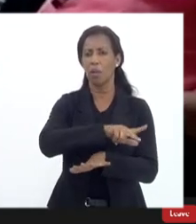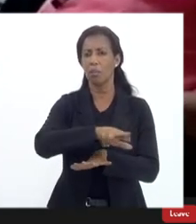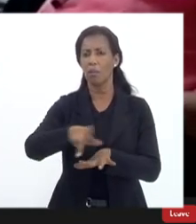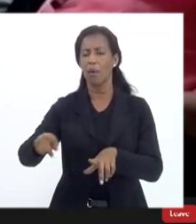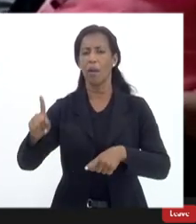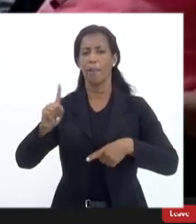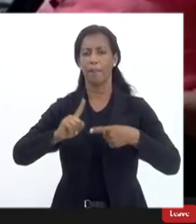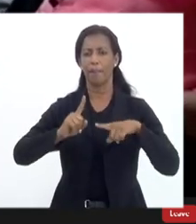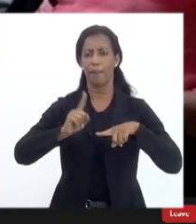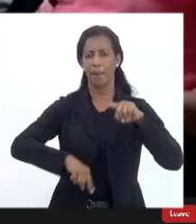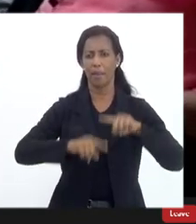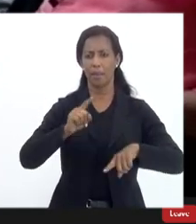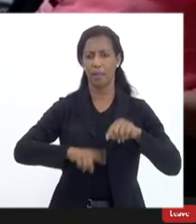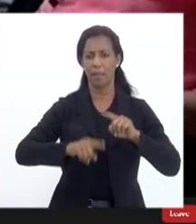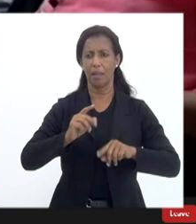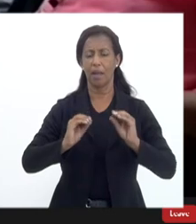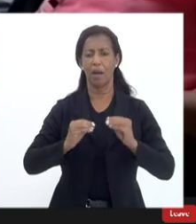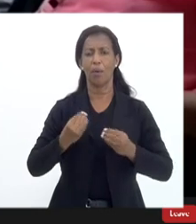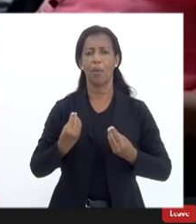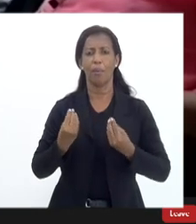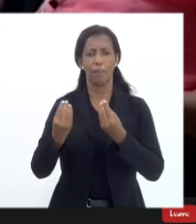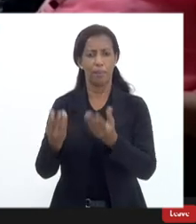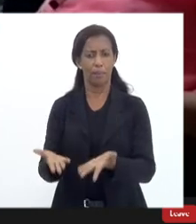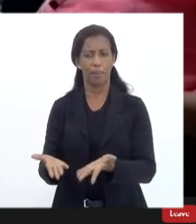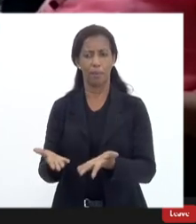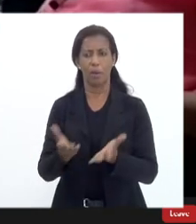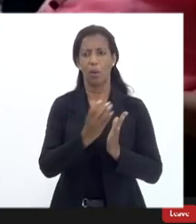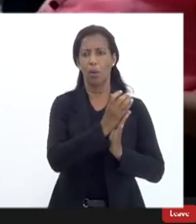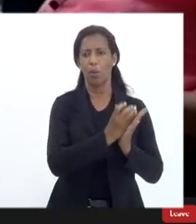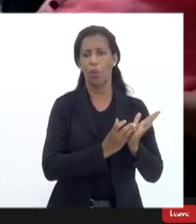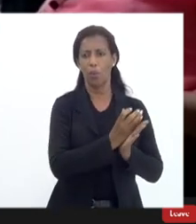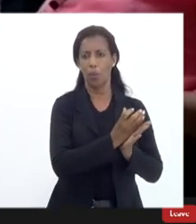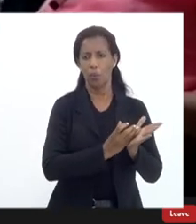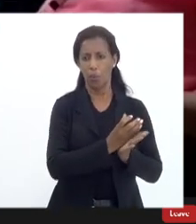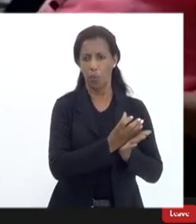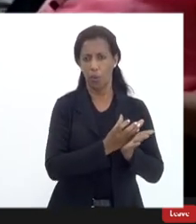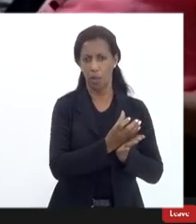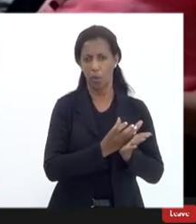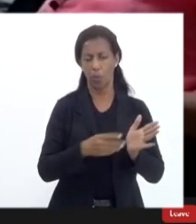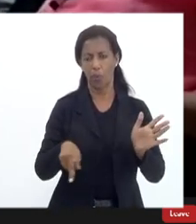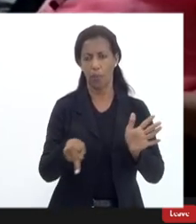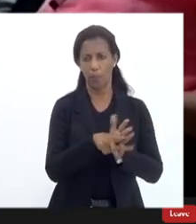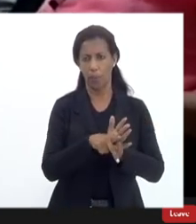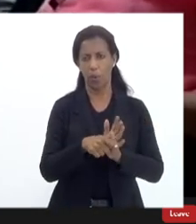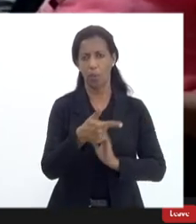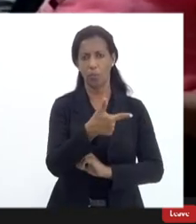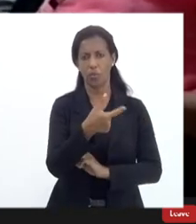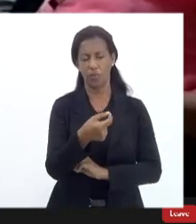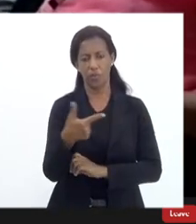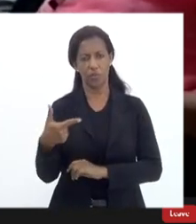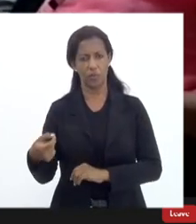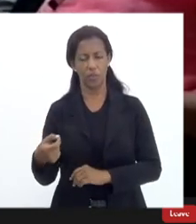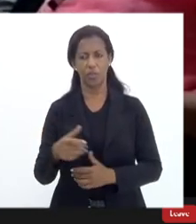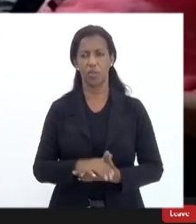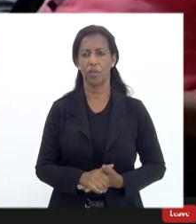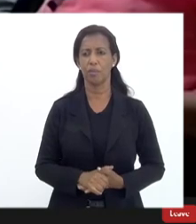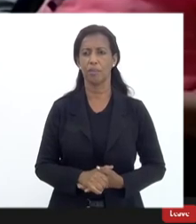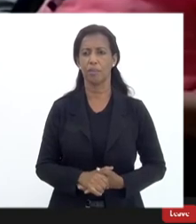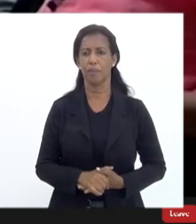materiais para cumprir o currículo, o contínuo curricular, de 2020